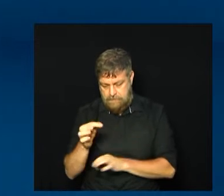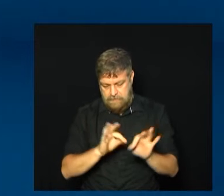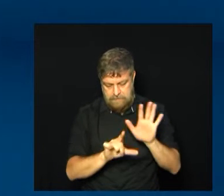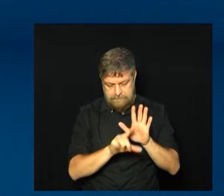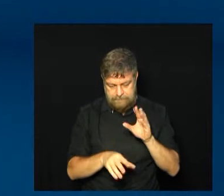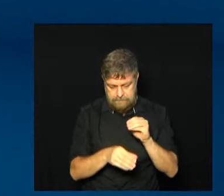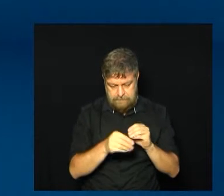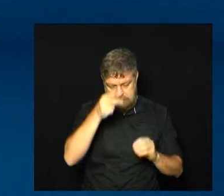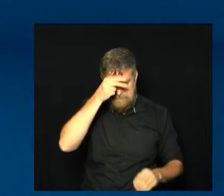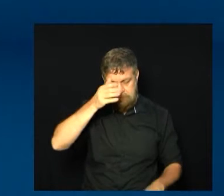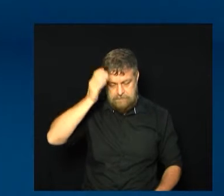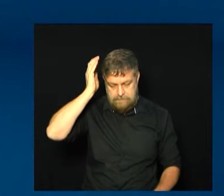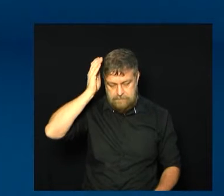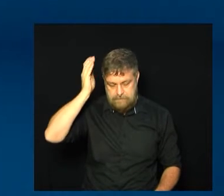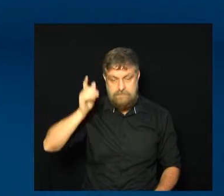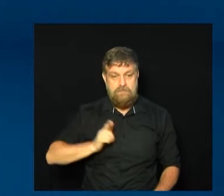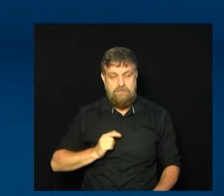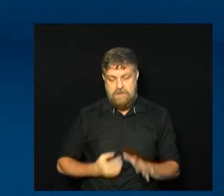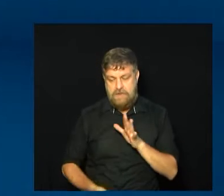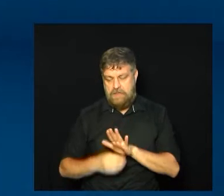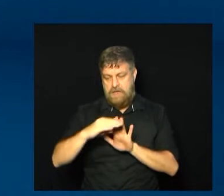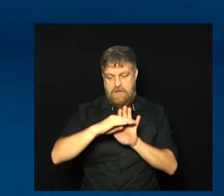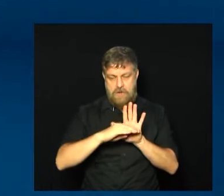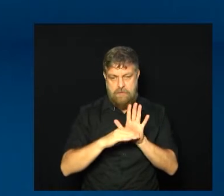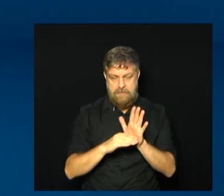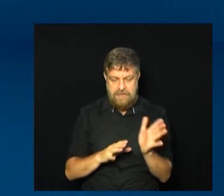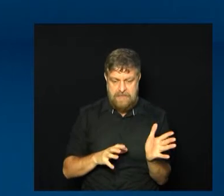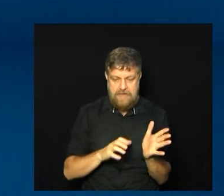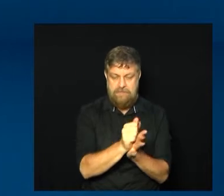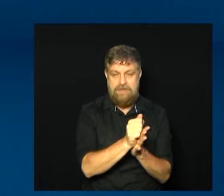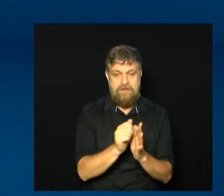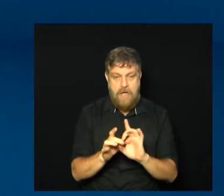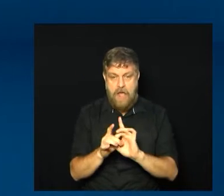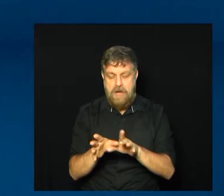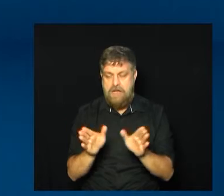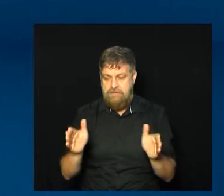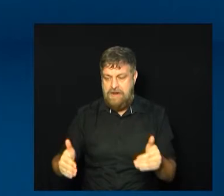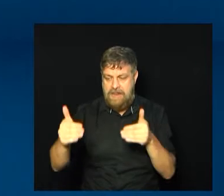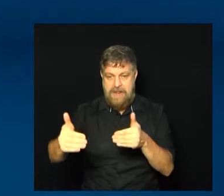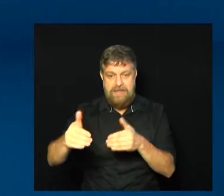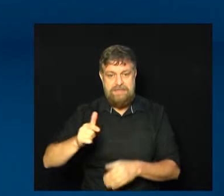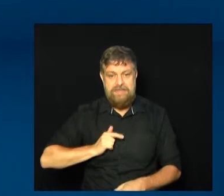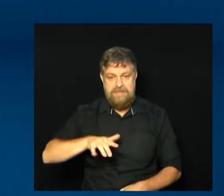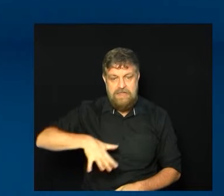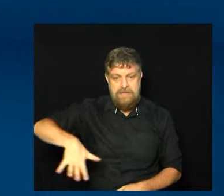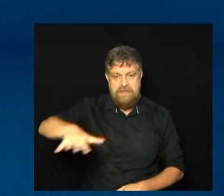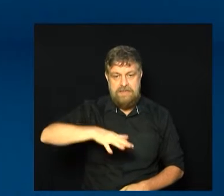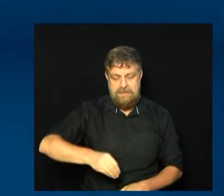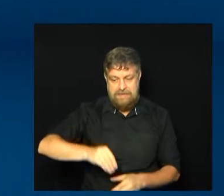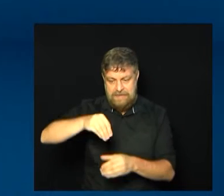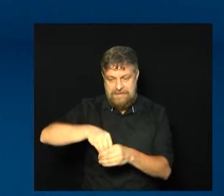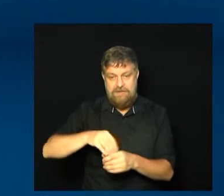também de autoria do prefeito, que institui o programa de cadastramento espontâneo de glebas situadas no perímetro urbano